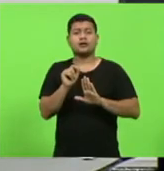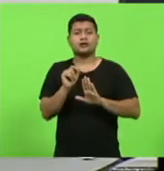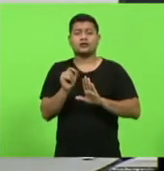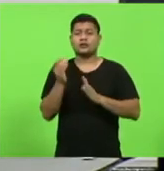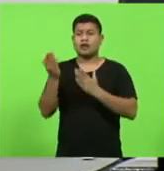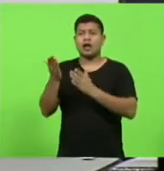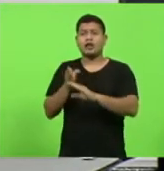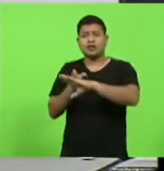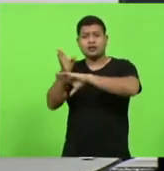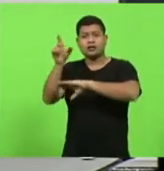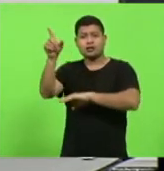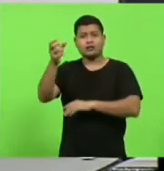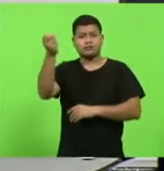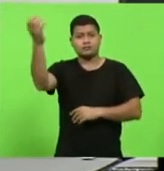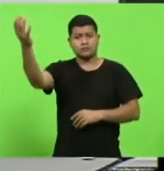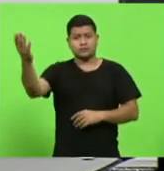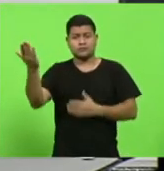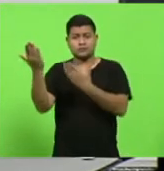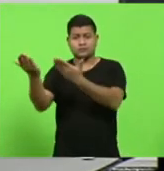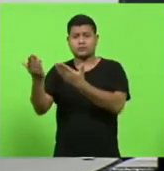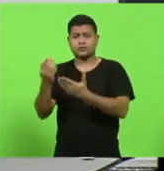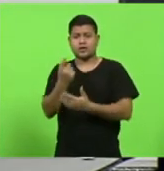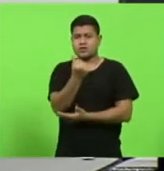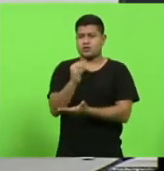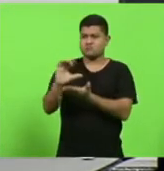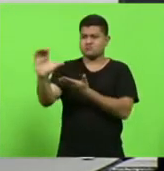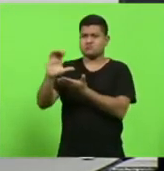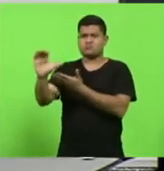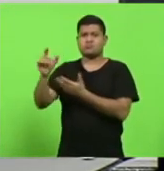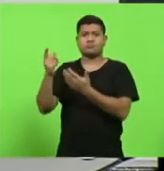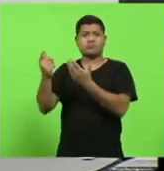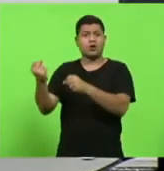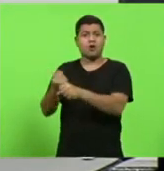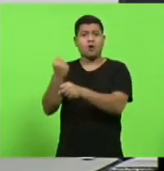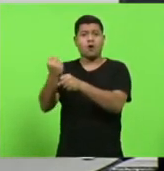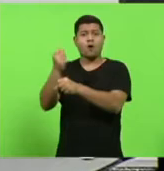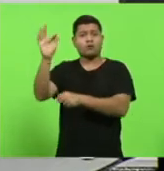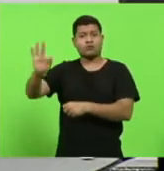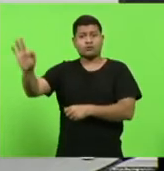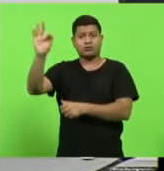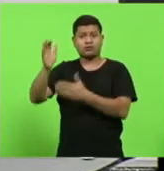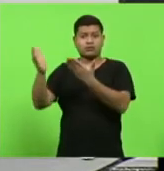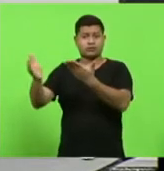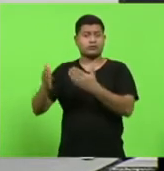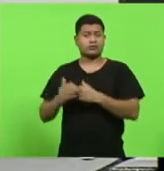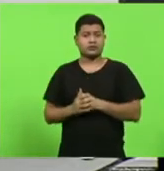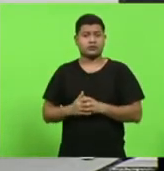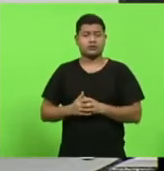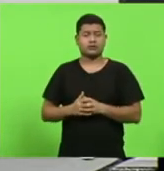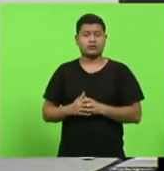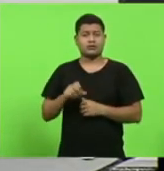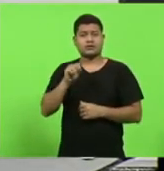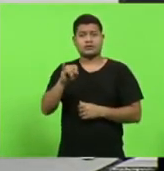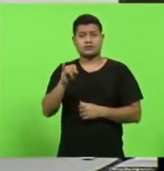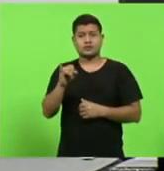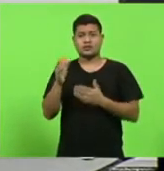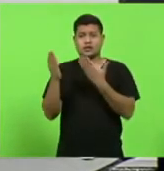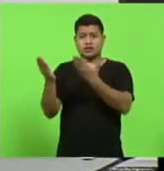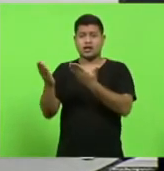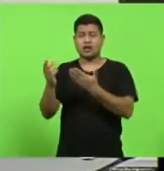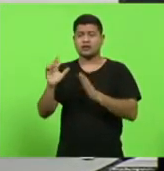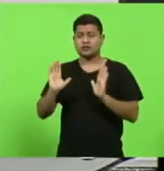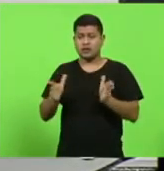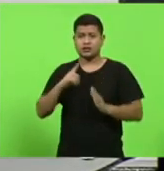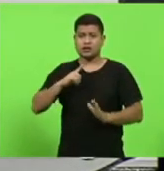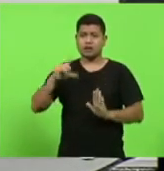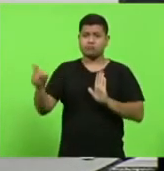para colocar recurso estadual em obra federal, se Brasília já está no débito com a